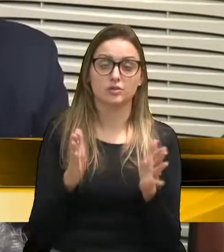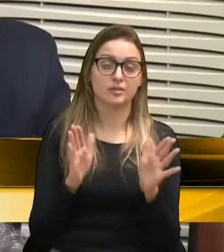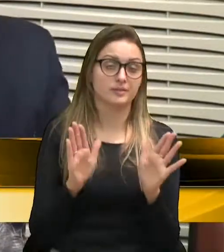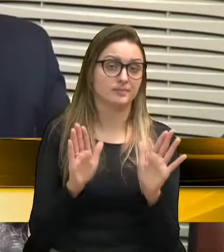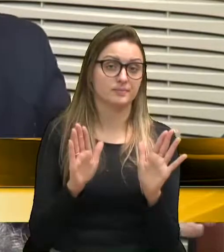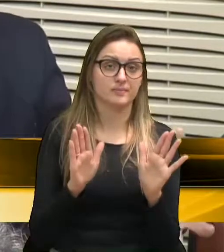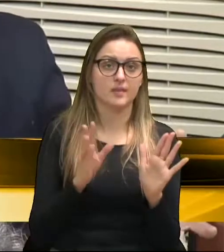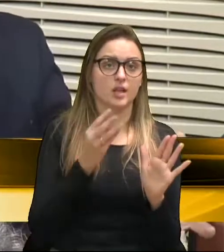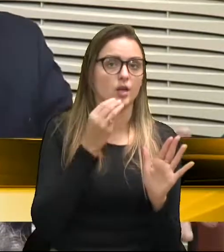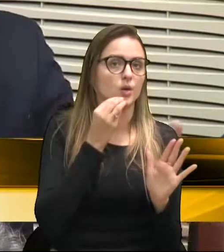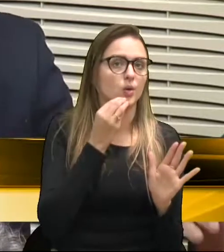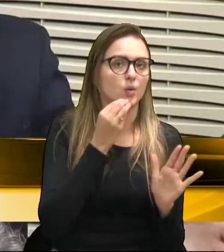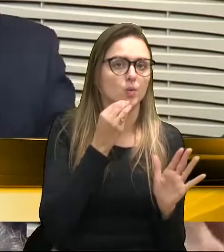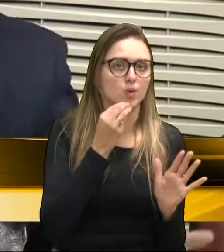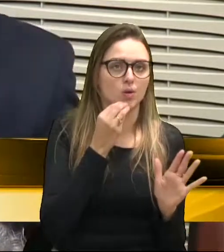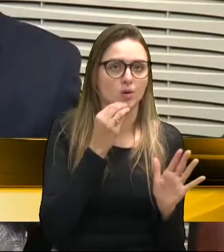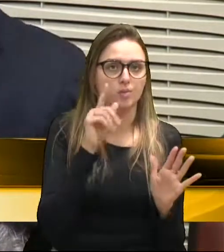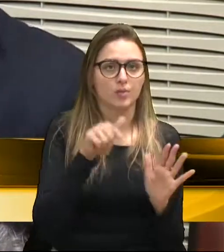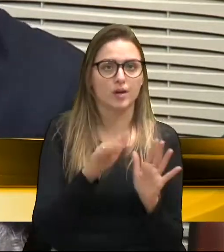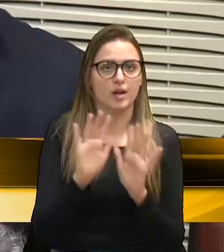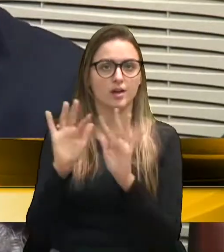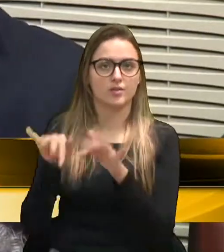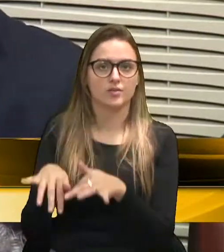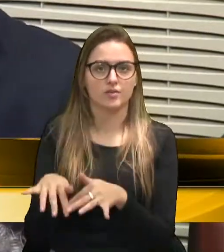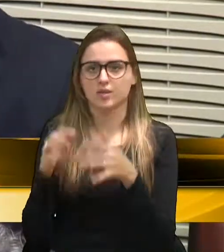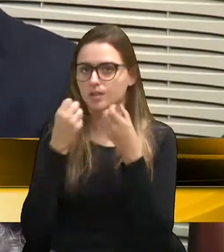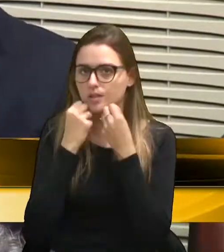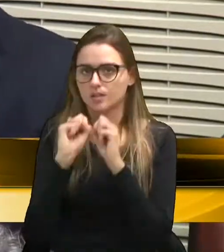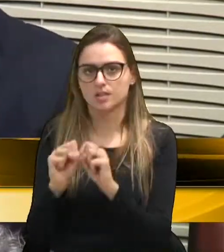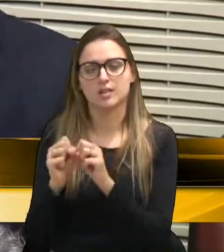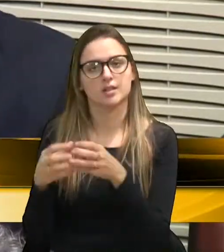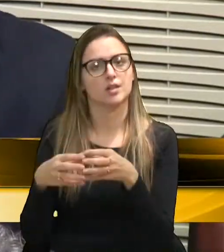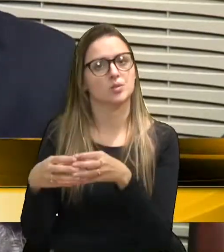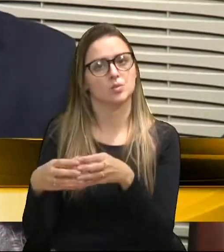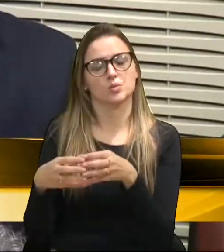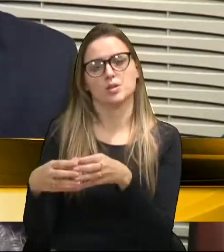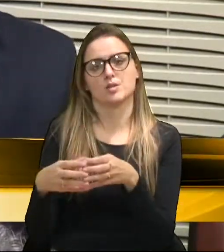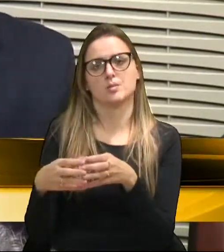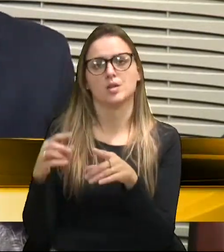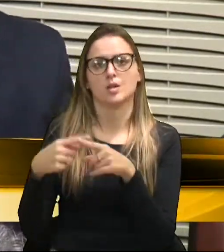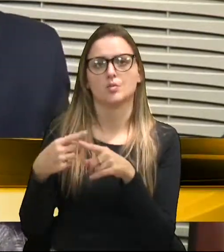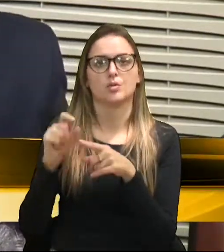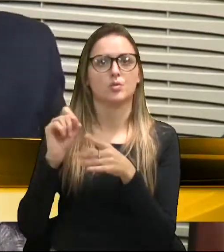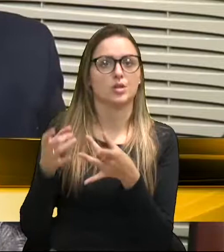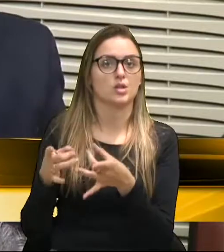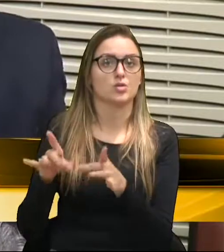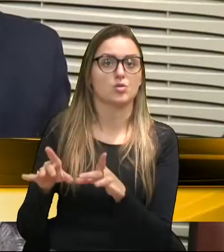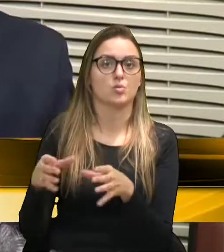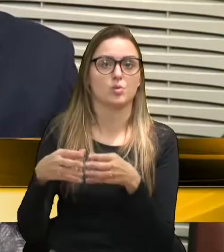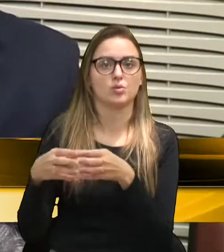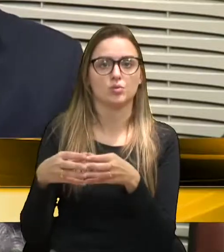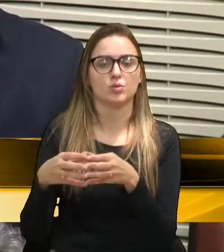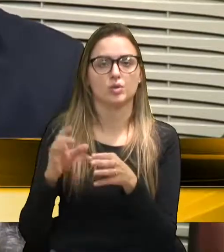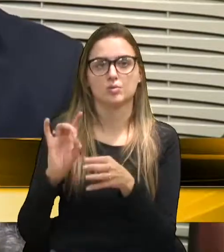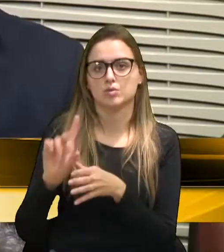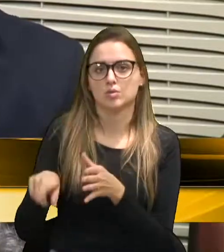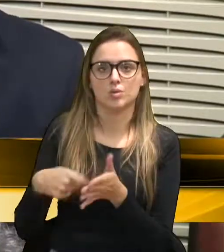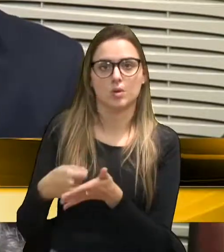o óbvio seria sugerir a extinção da Secretaria do Turismo. Porque com o que sobrou no turismo, vai pagar só o